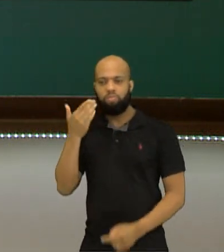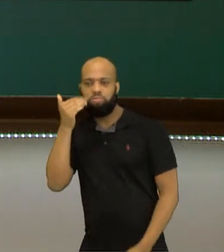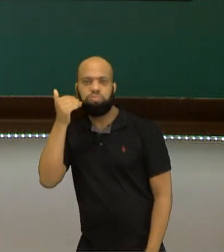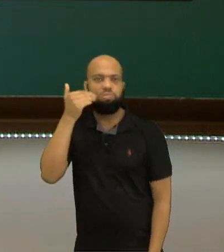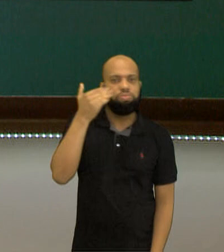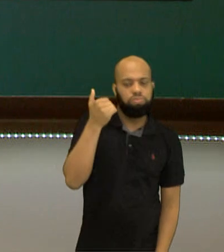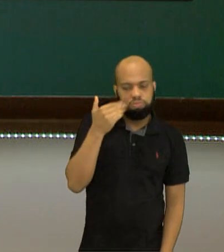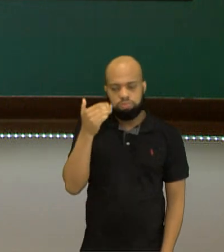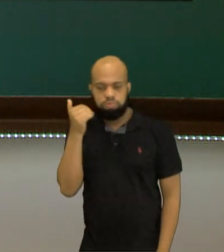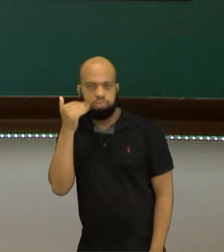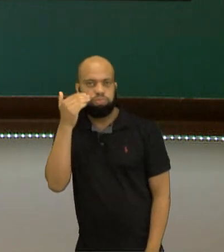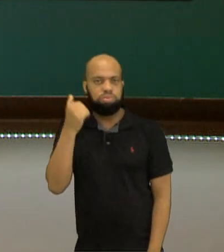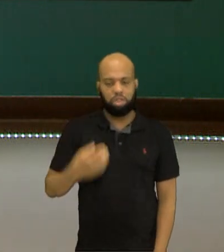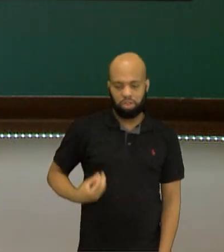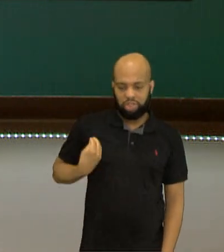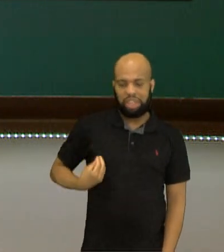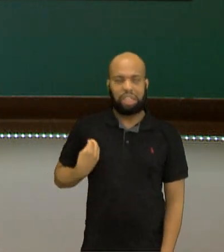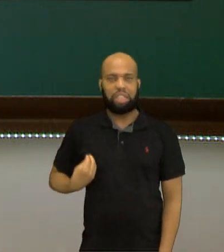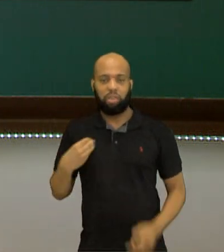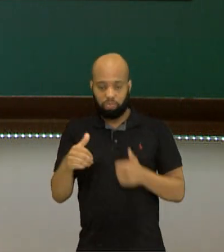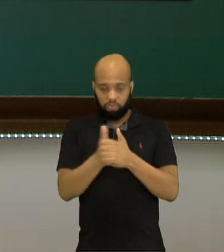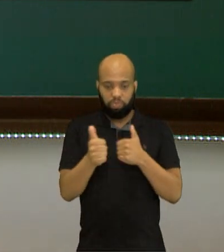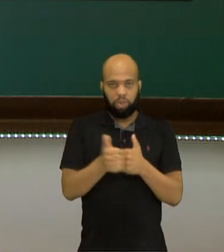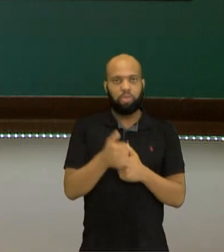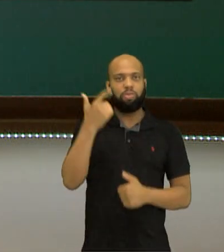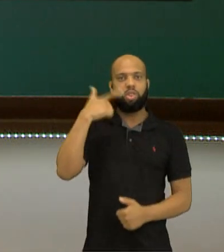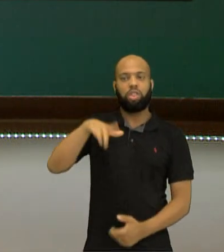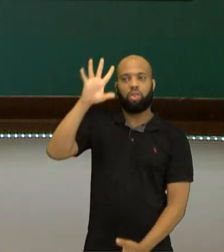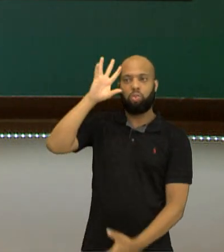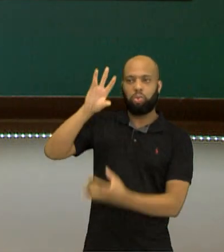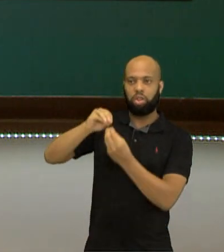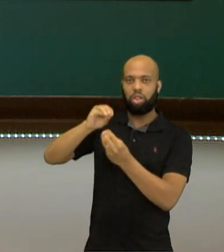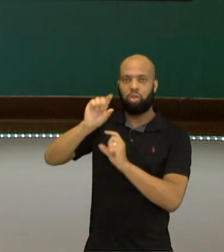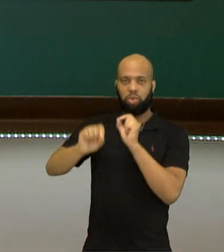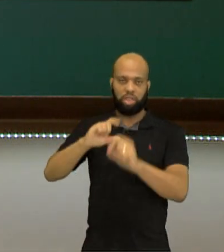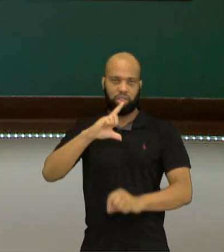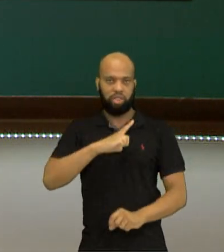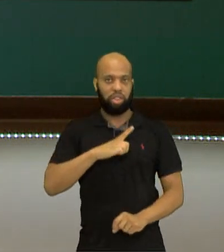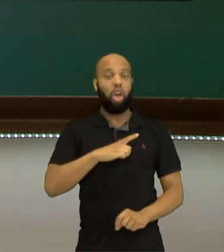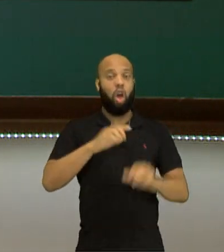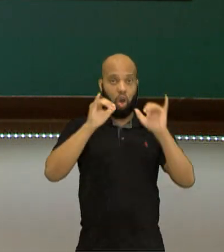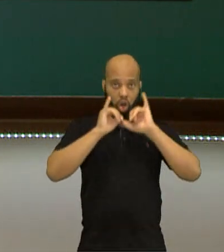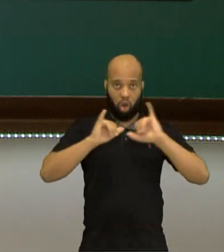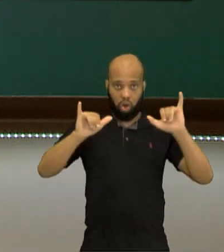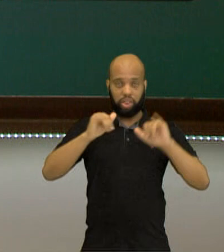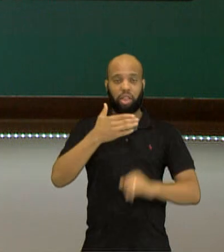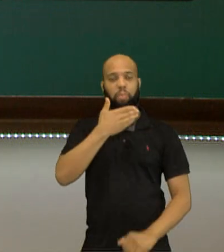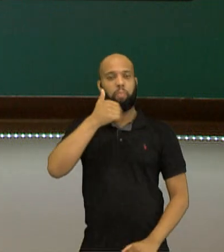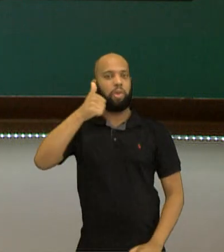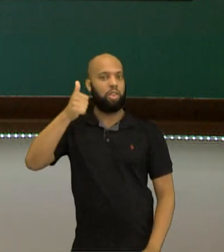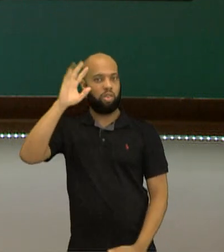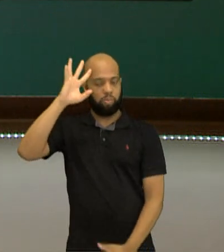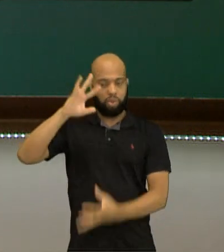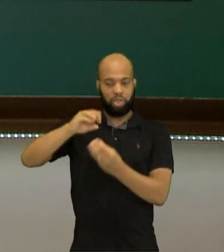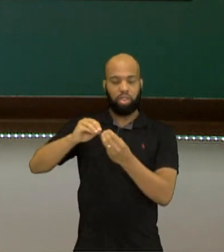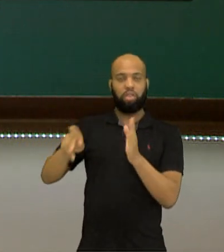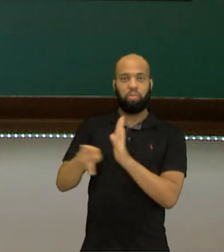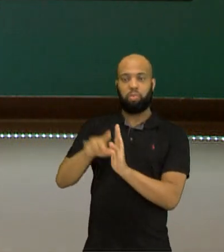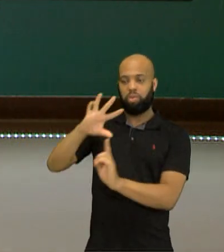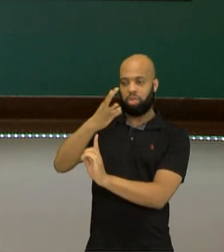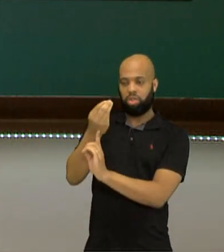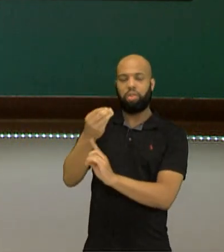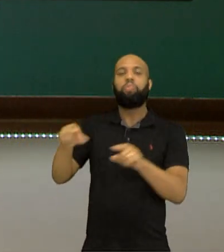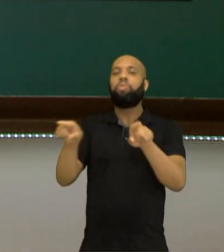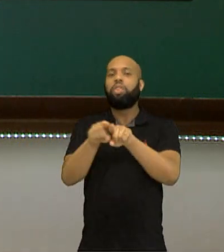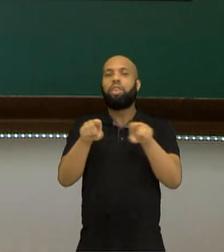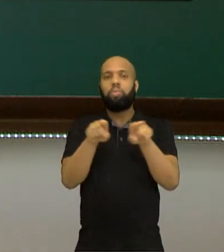mundo, de vida à sua volta, melhor a interpretação do que tem. Gente, vou falar a melhor interpretação da obra. E vou falar uma coisa